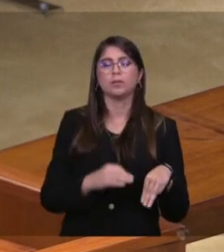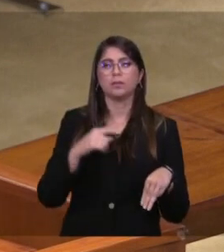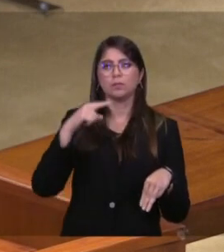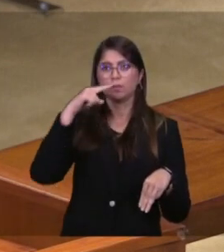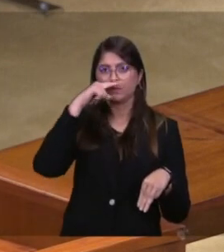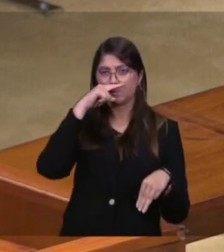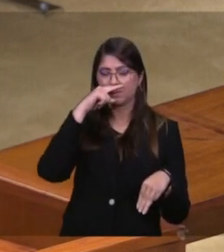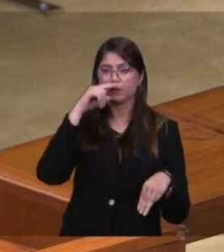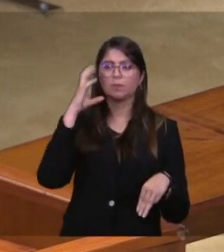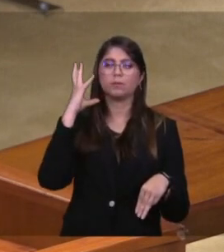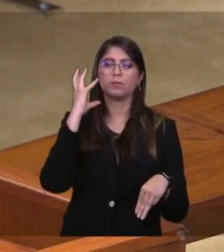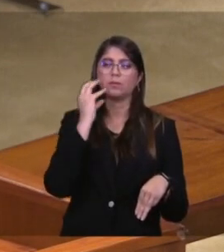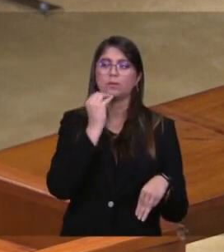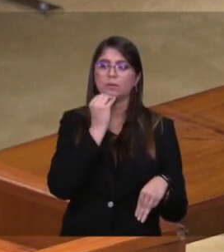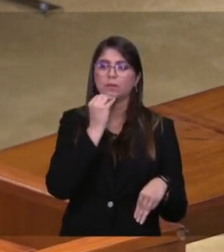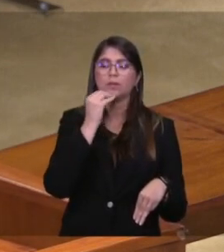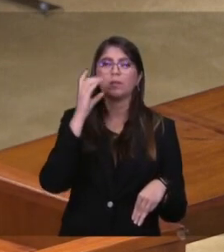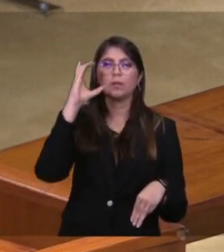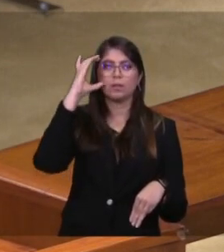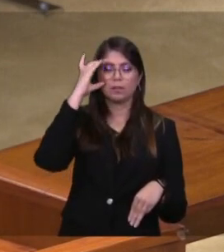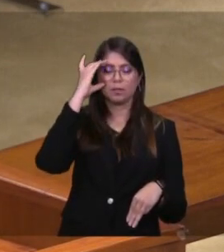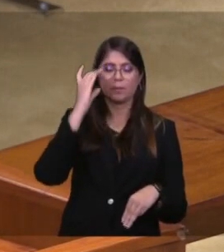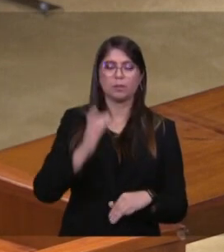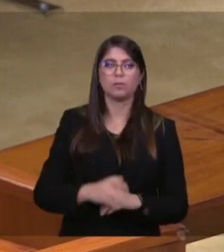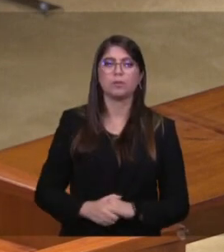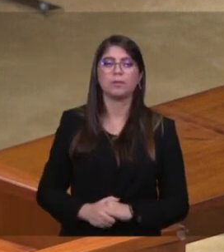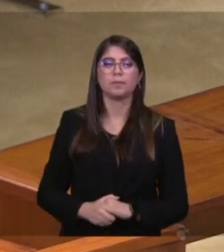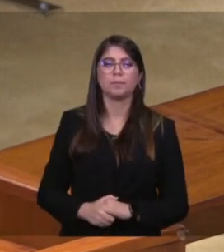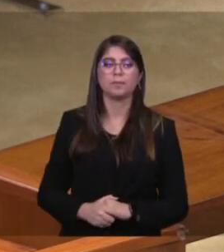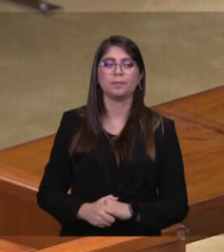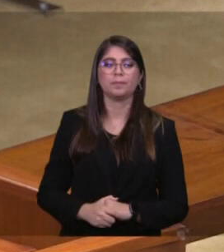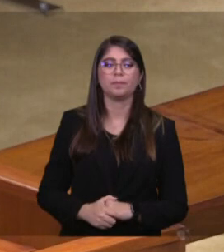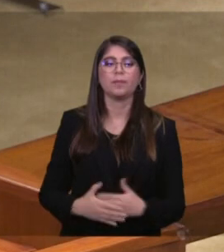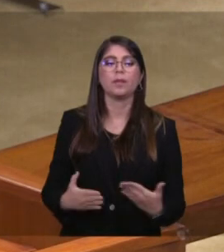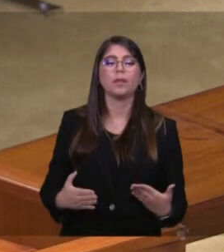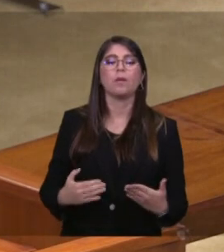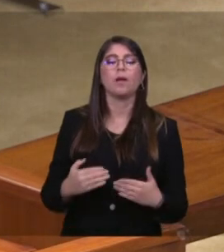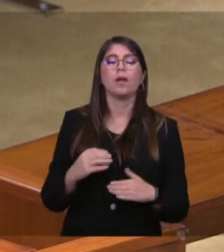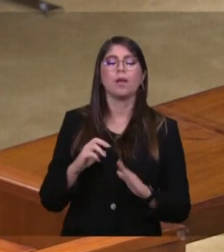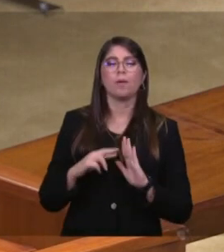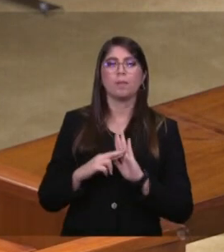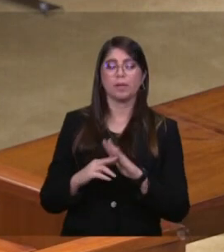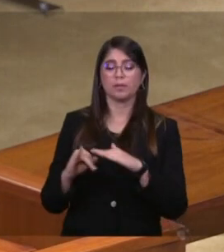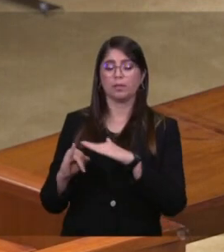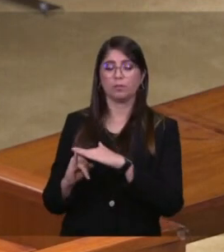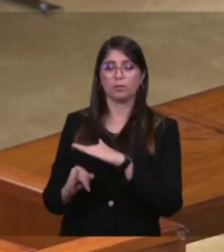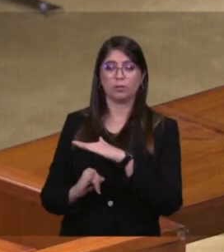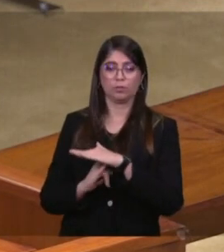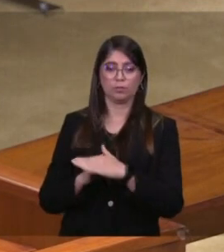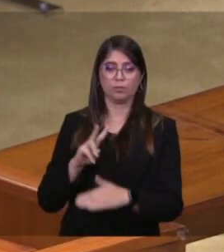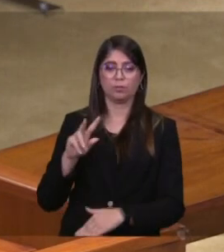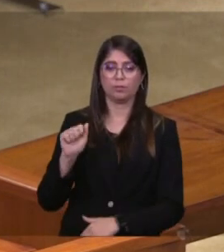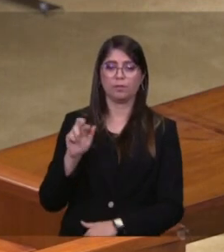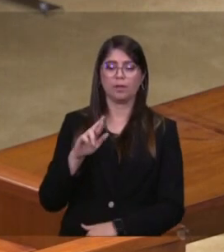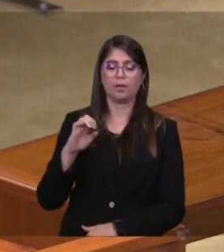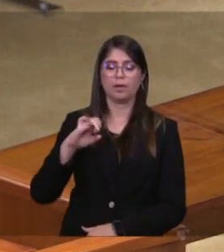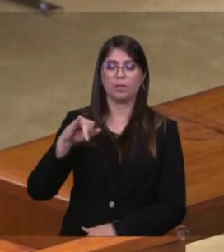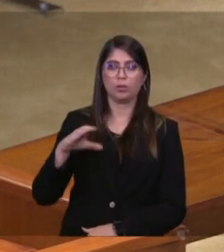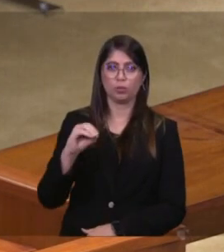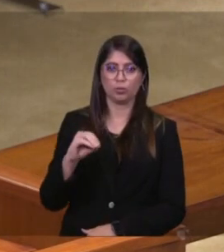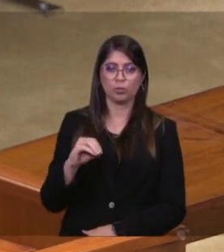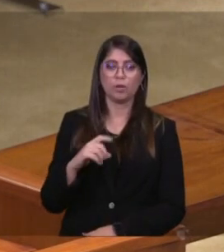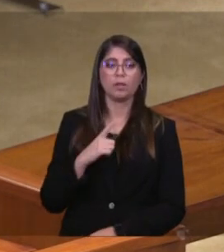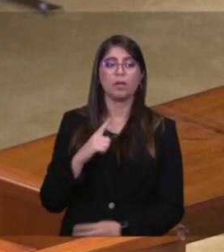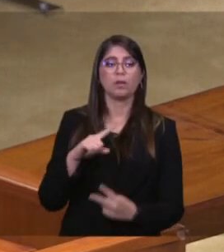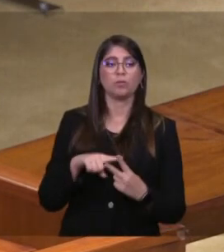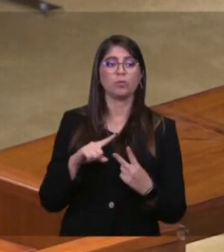ministro Fachin, ministro Toffoli, ministro André Mendonça. Bom, falo em nome do Instituto para o Desenvolvimento do Varejo e a contribuição aqui nesta sentada é de duas